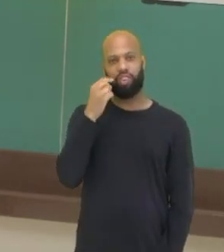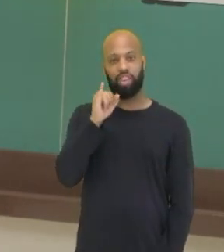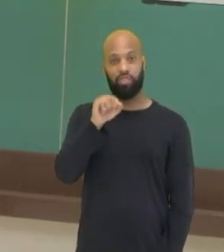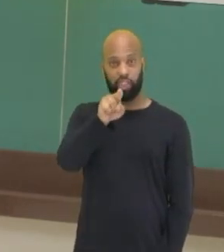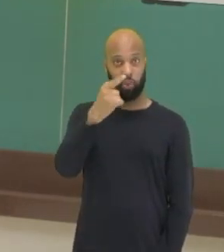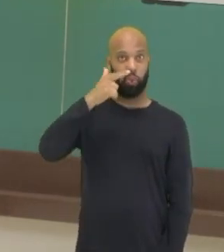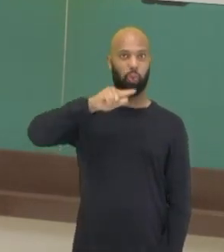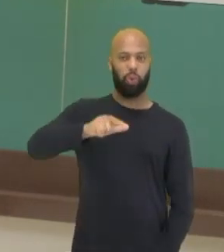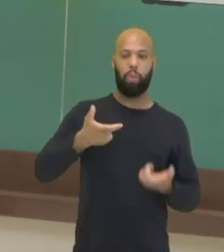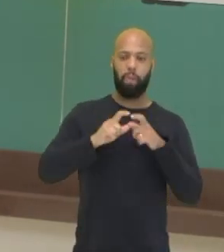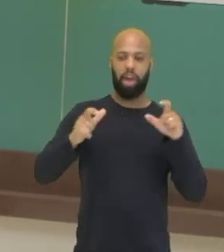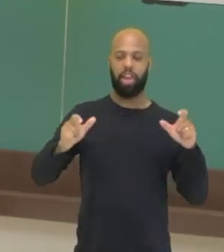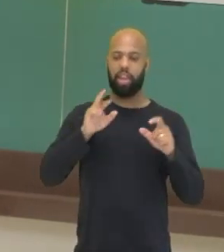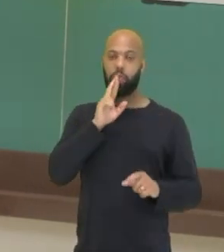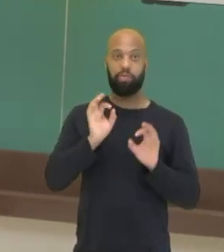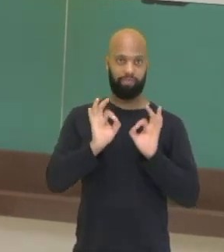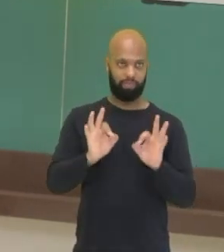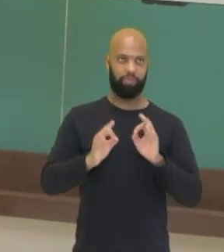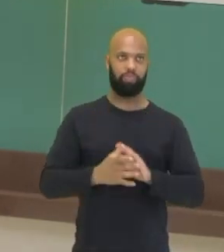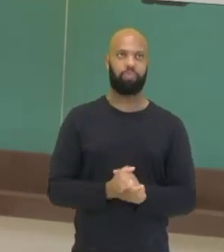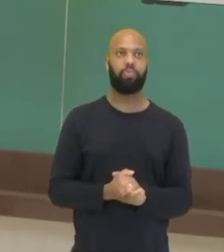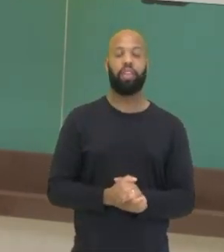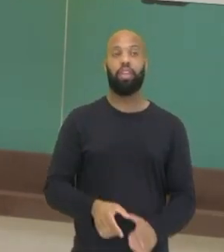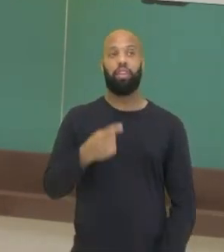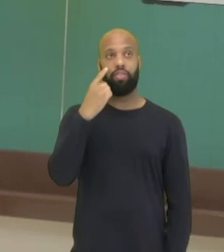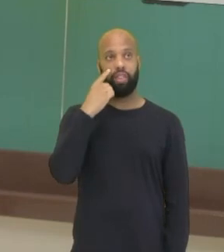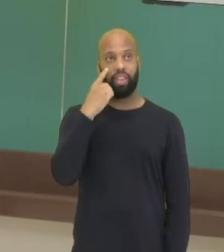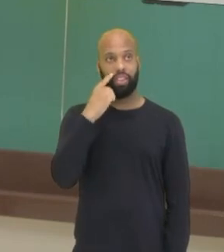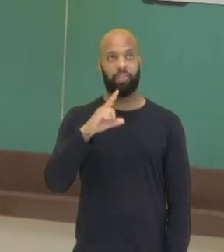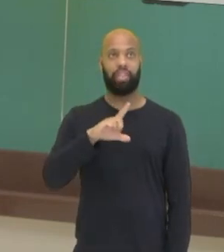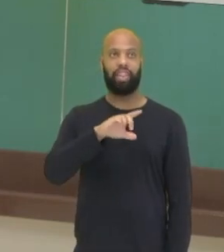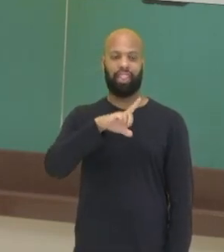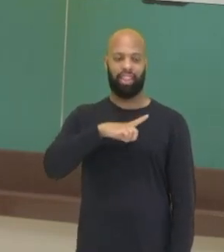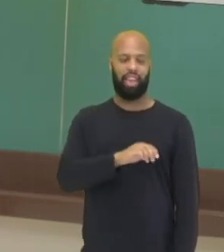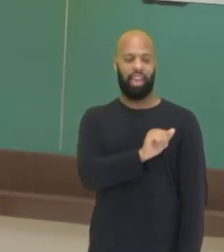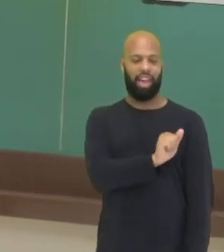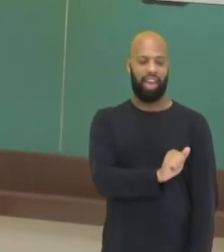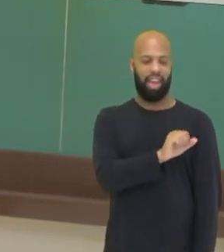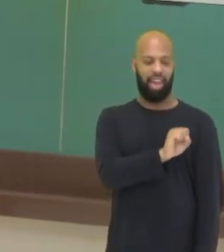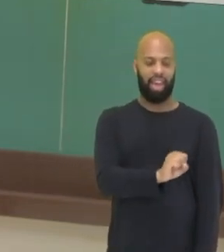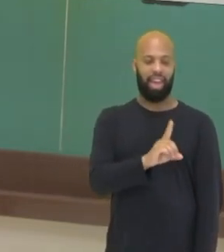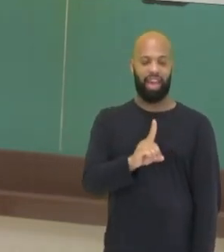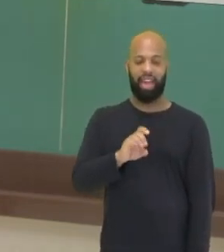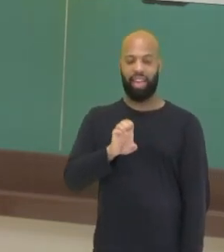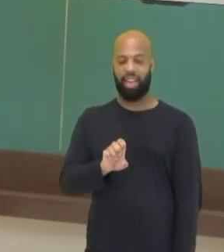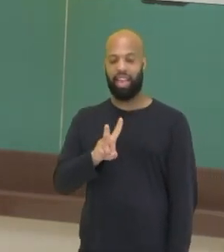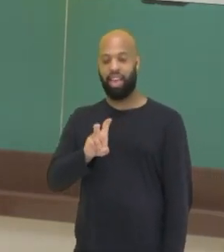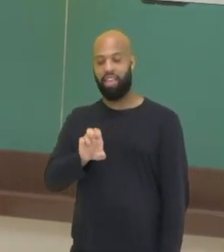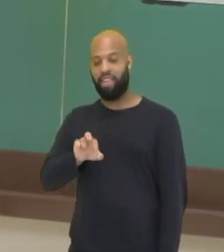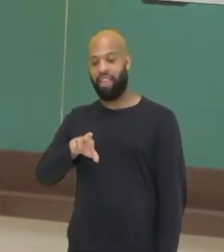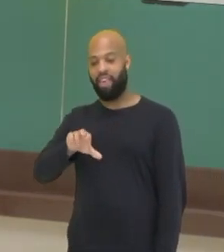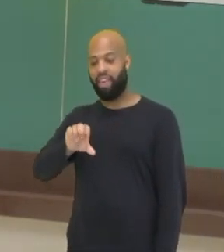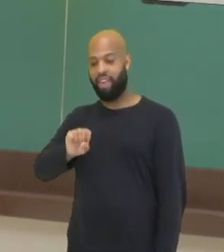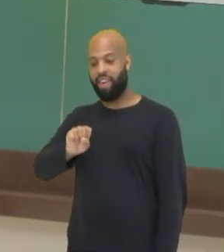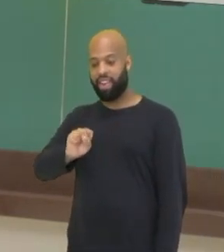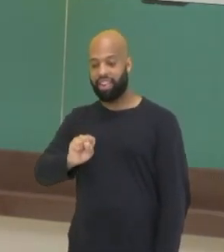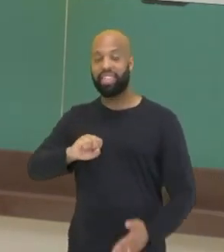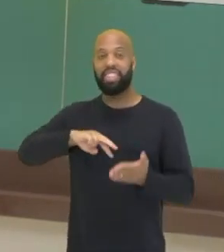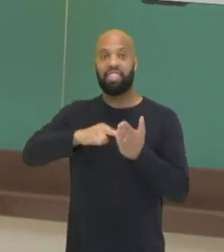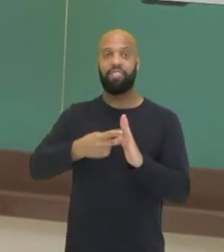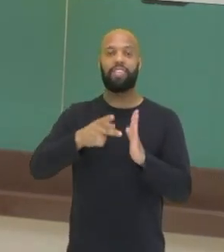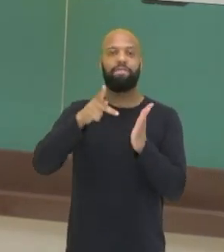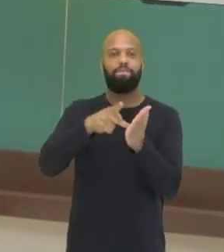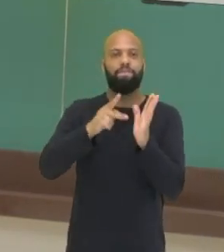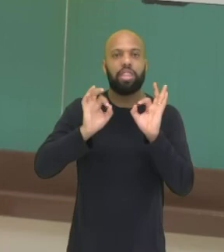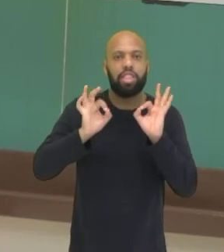a maioria acertou. Olha lá. As deveras significa realmente,